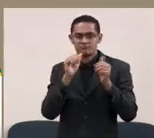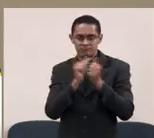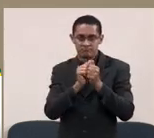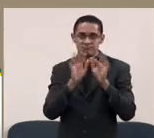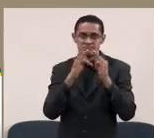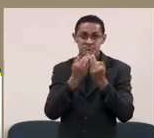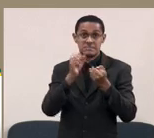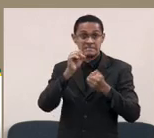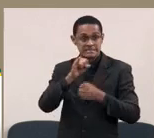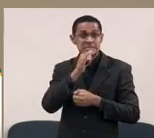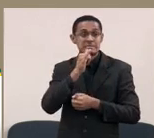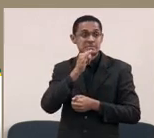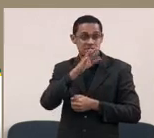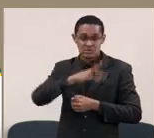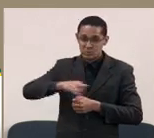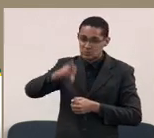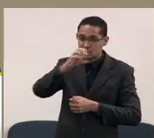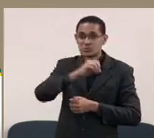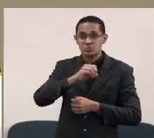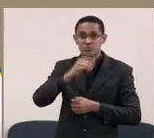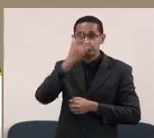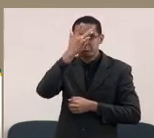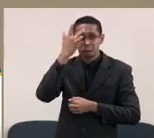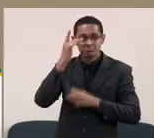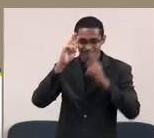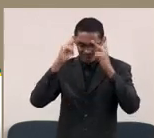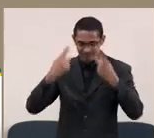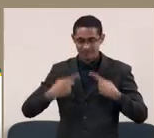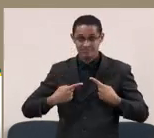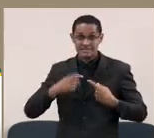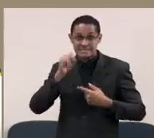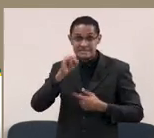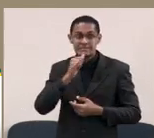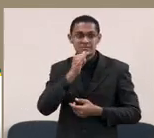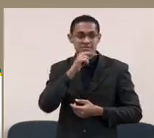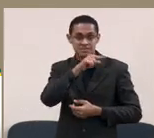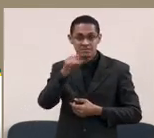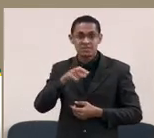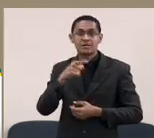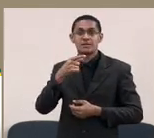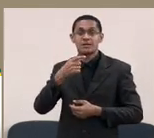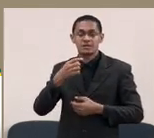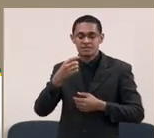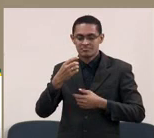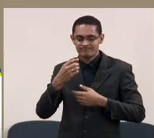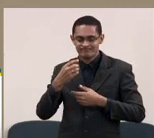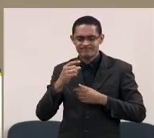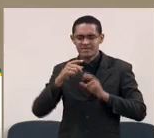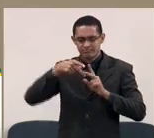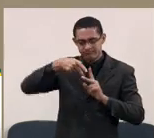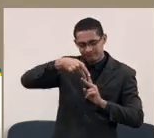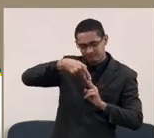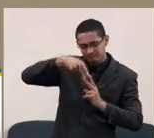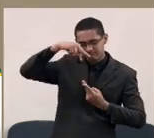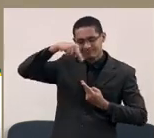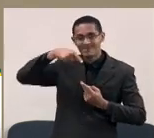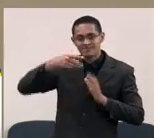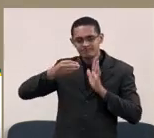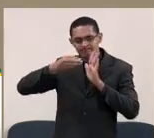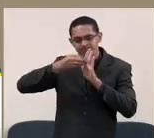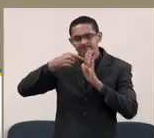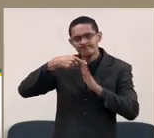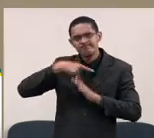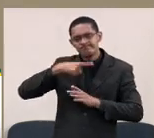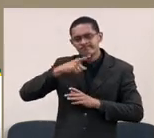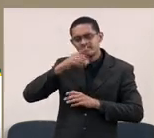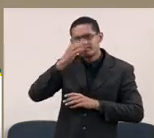todo ser humano tivesse um traço mínimo de TEA, nós teríamos uma sociedade melhor, porque uma das características